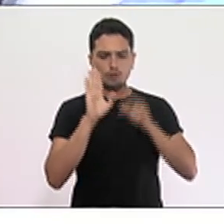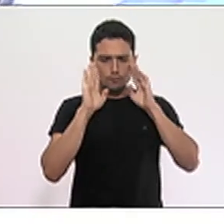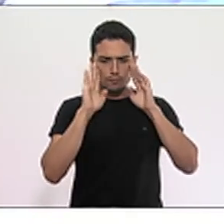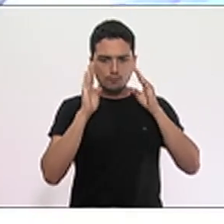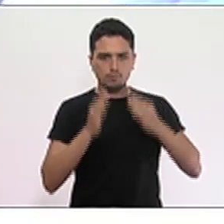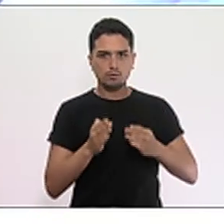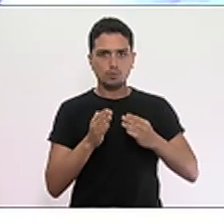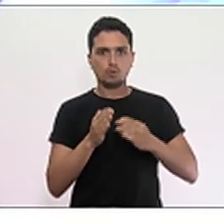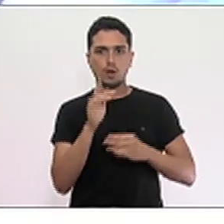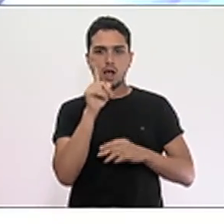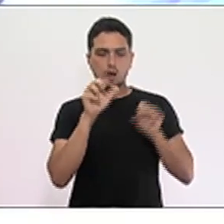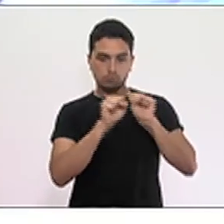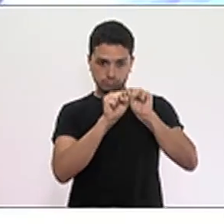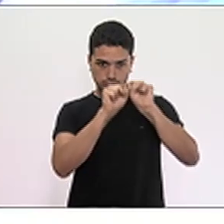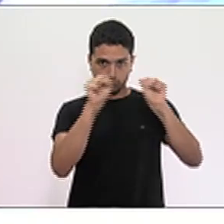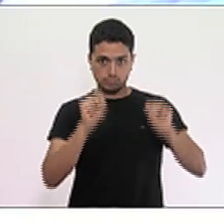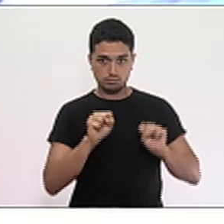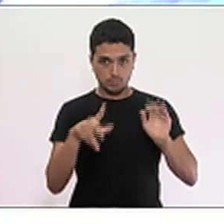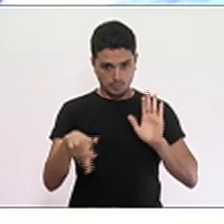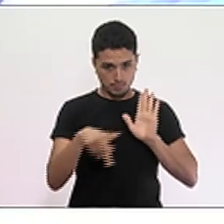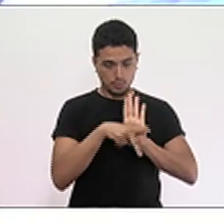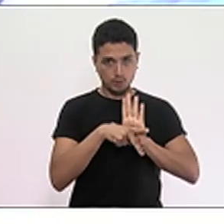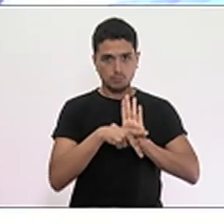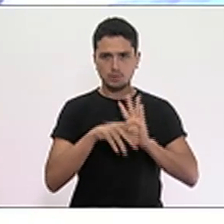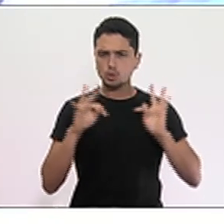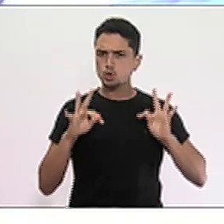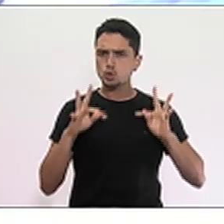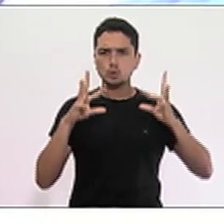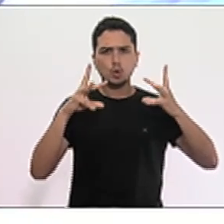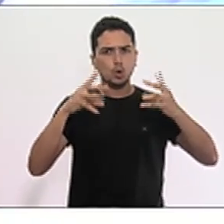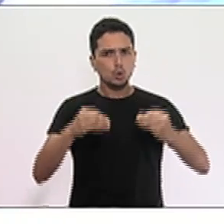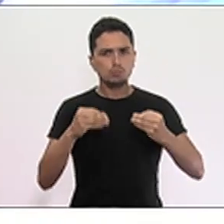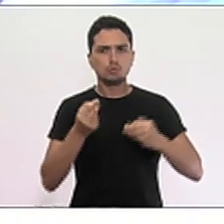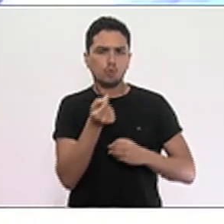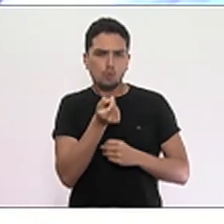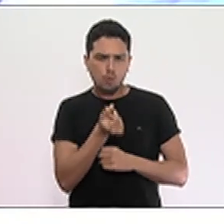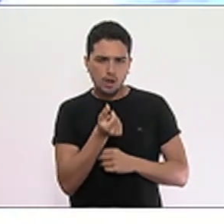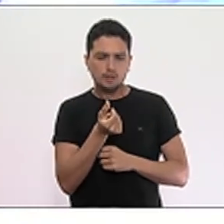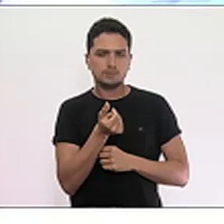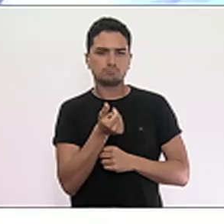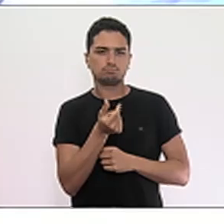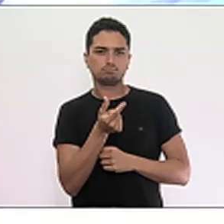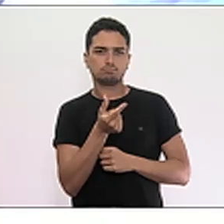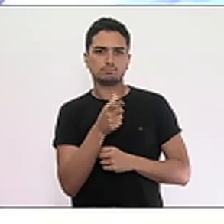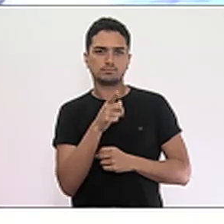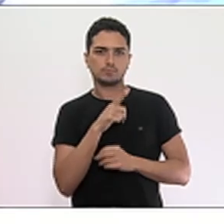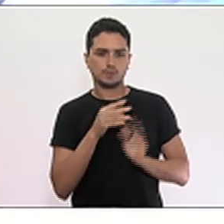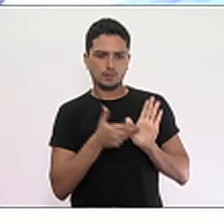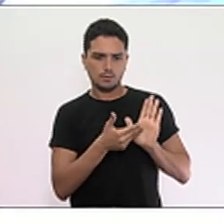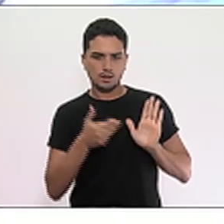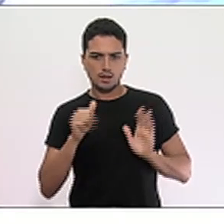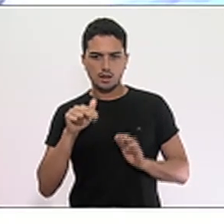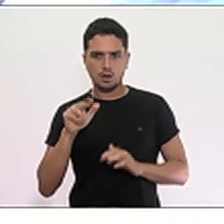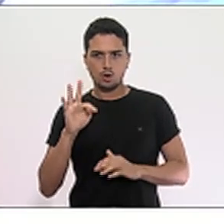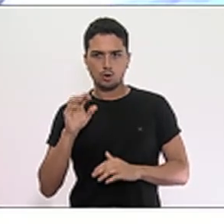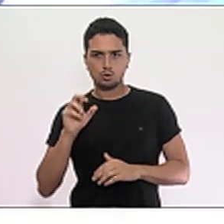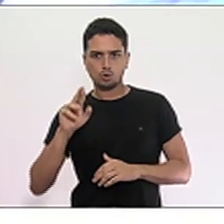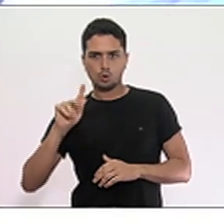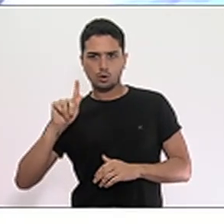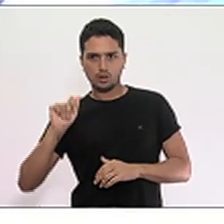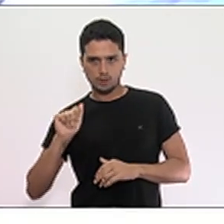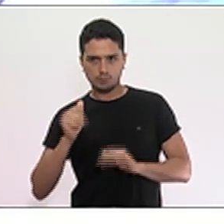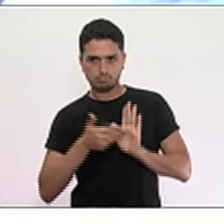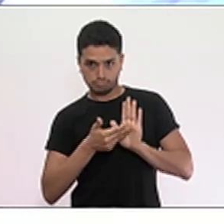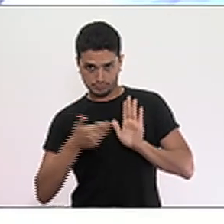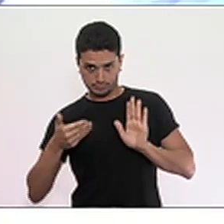os instrumentos, quase todos, com exceção da outorga, estão inseridos dentro do contexto dessa diretoria.